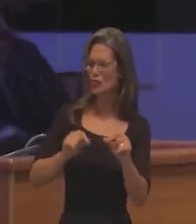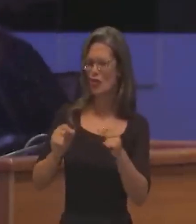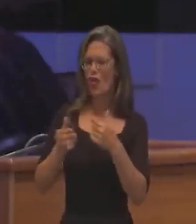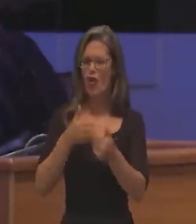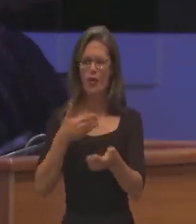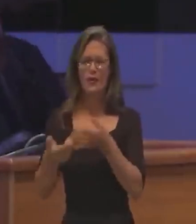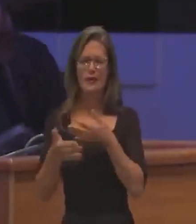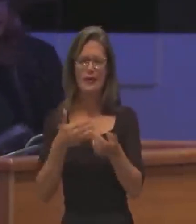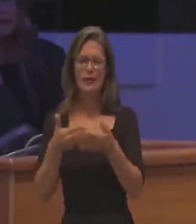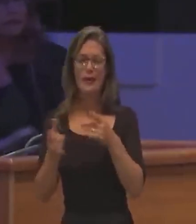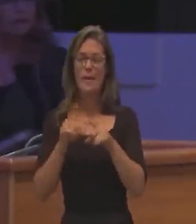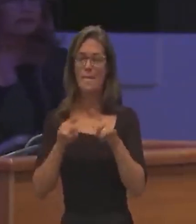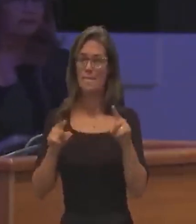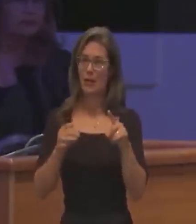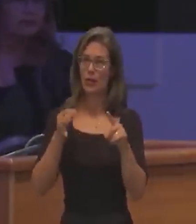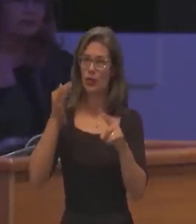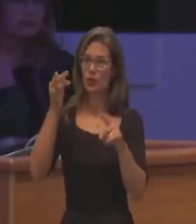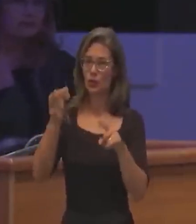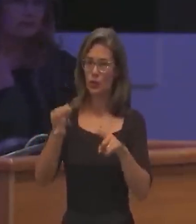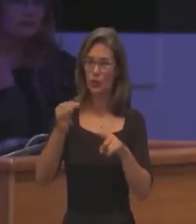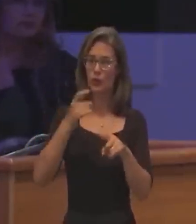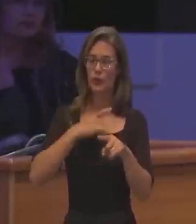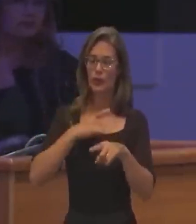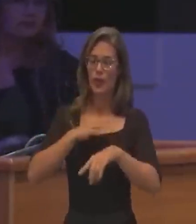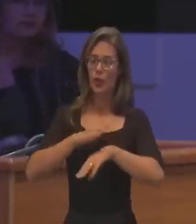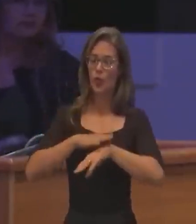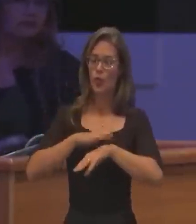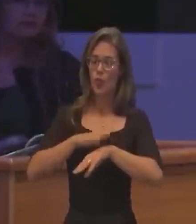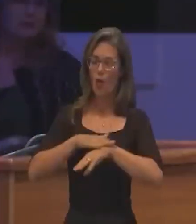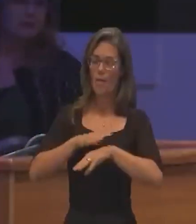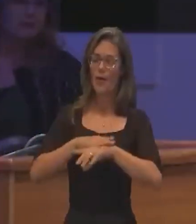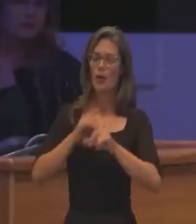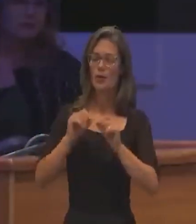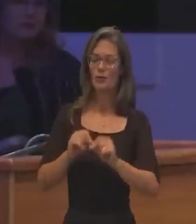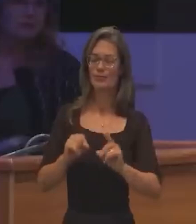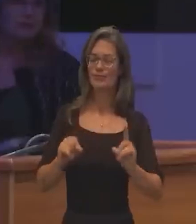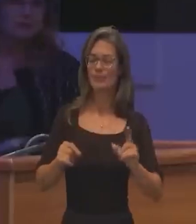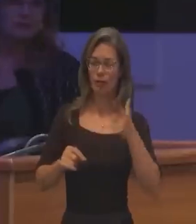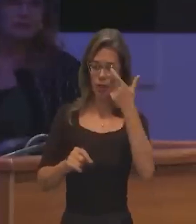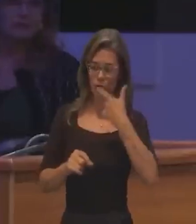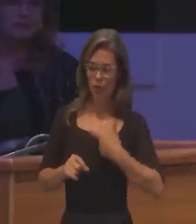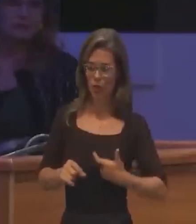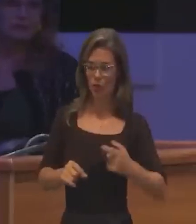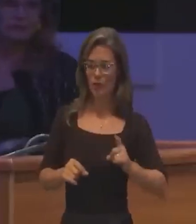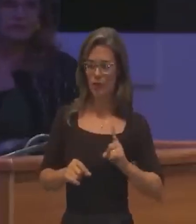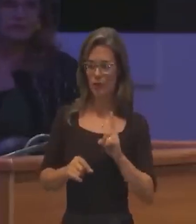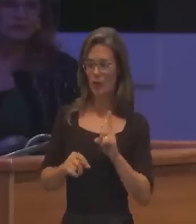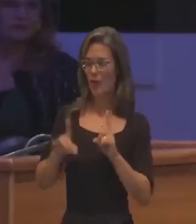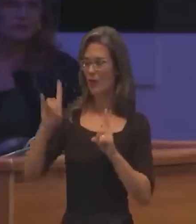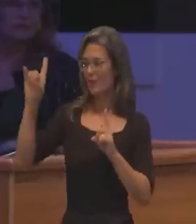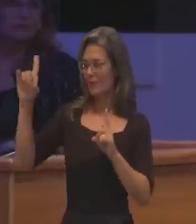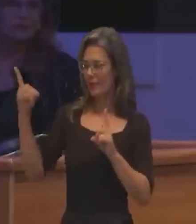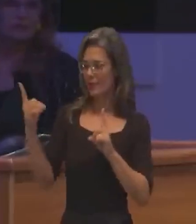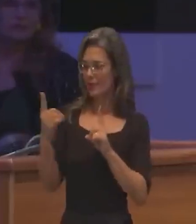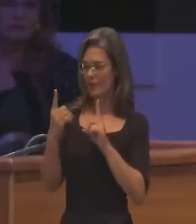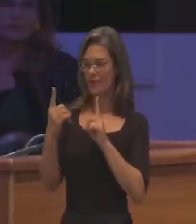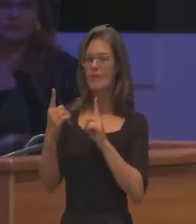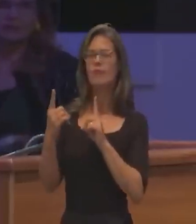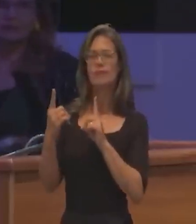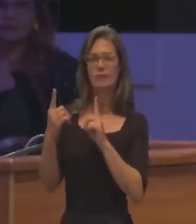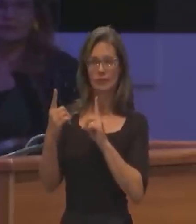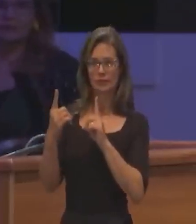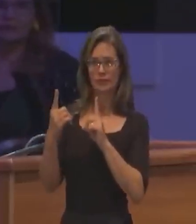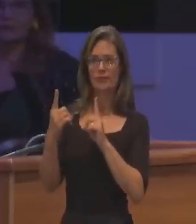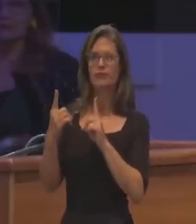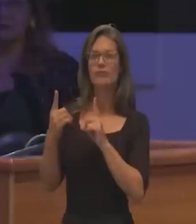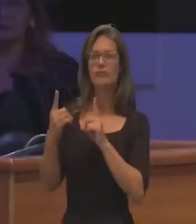que haverá um momento em que seremos colocados diante do tribunal de Deus e